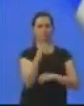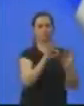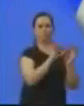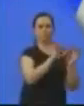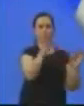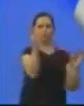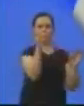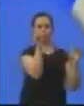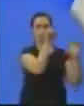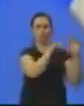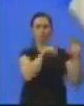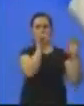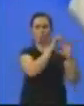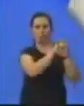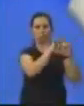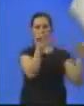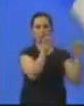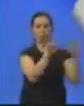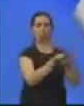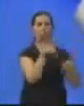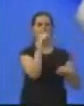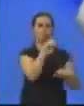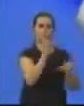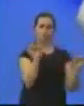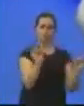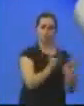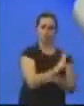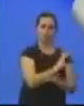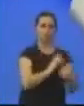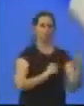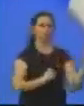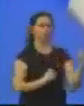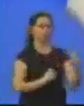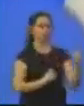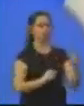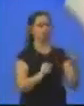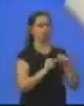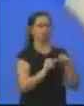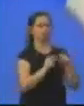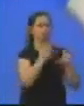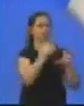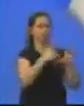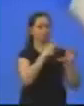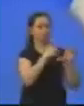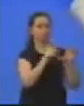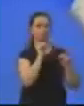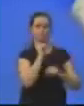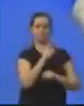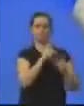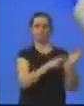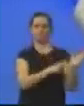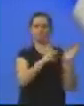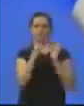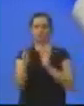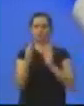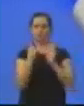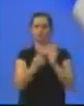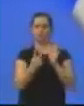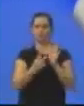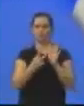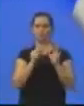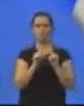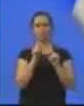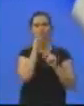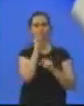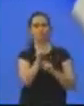vazio. Aí eu vou, acabou, a primeira sentença está certa. Fiz o gráfico. Aí eu vou para a segunda sentença. A segunda sentença diz que o